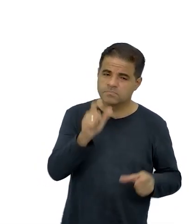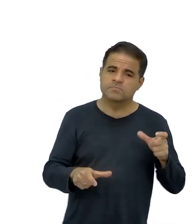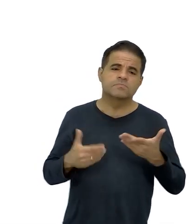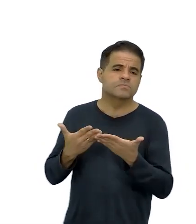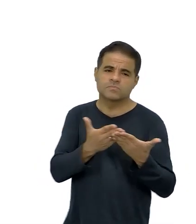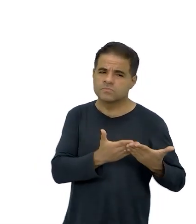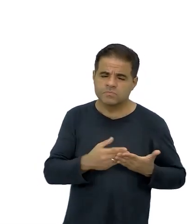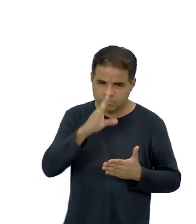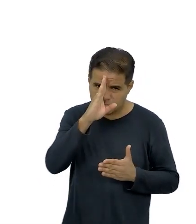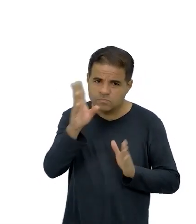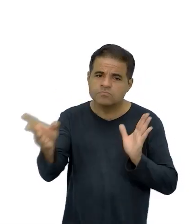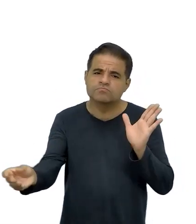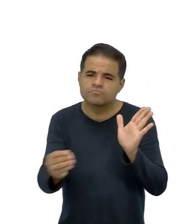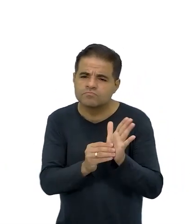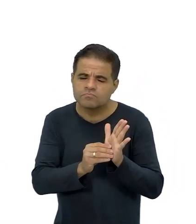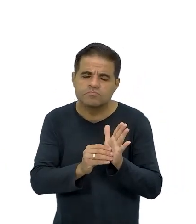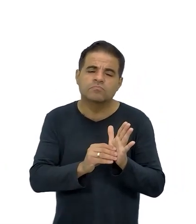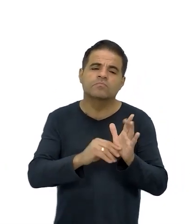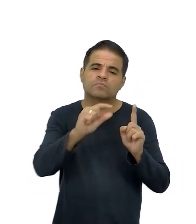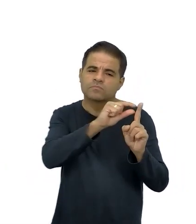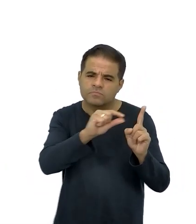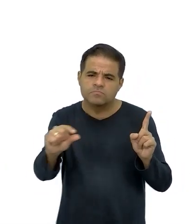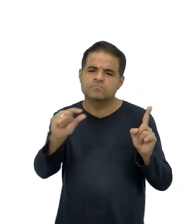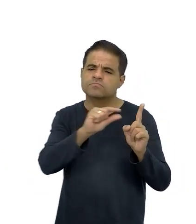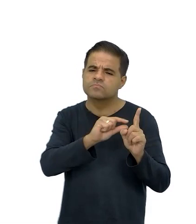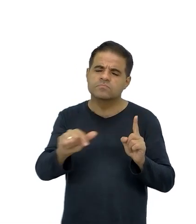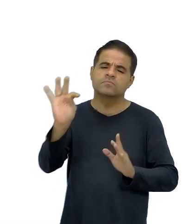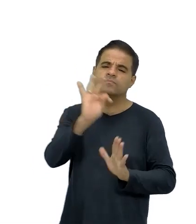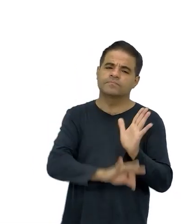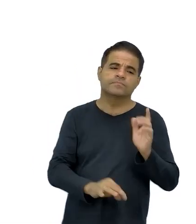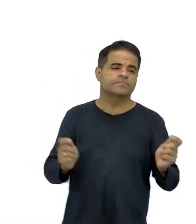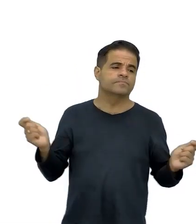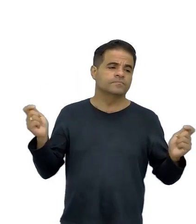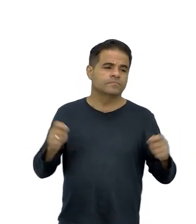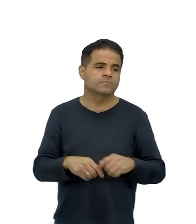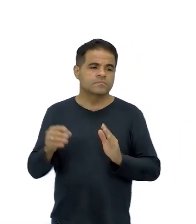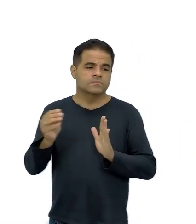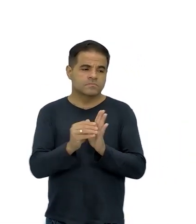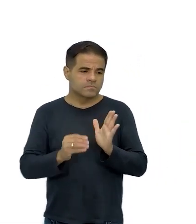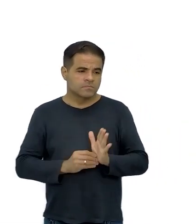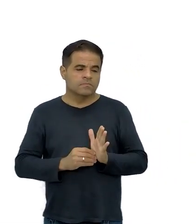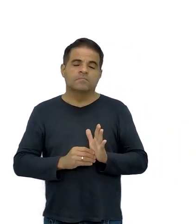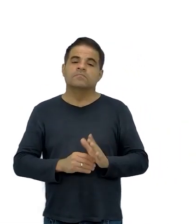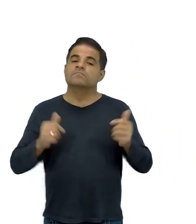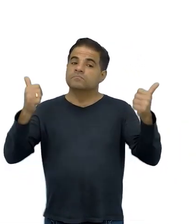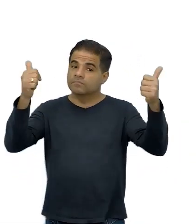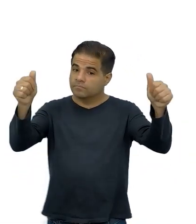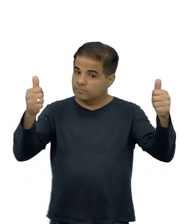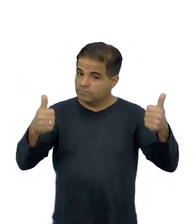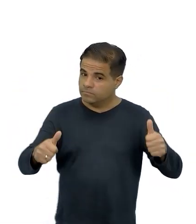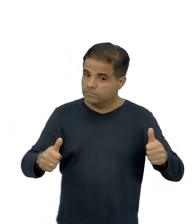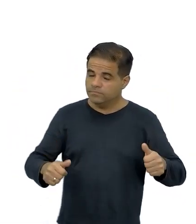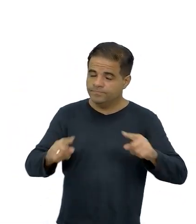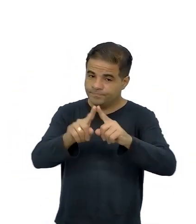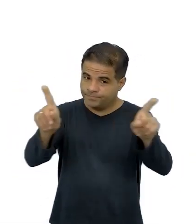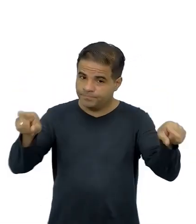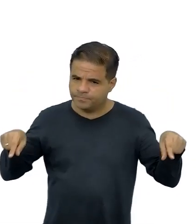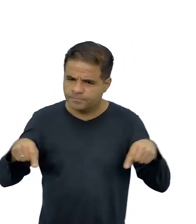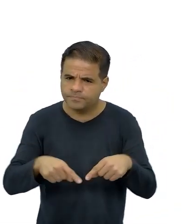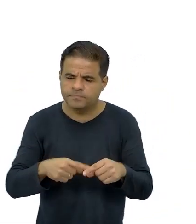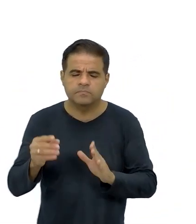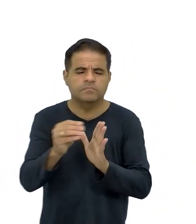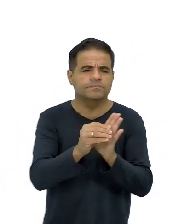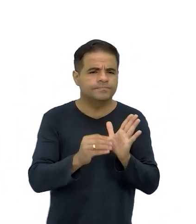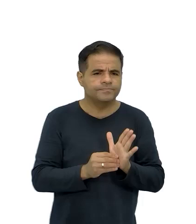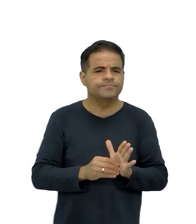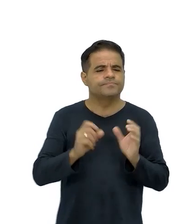vão destacando com marca-texto esses verbos. Podemos anotá-los em um cartaz ou fixá-lo na sala, e esse